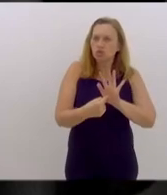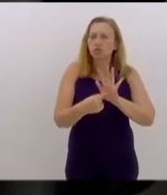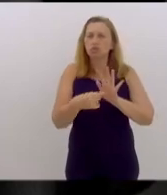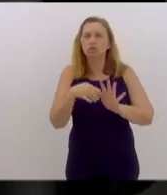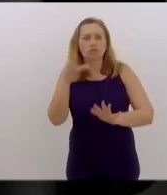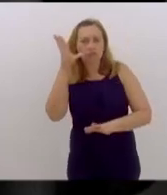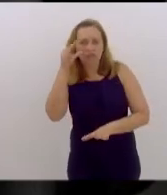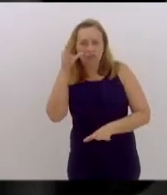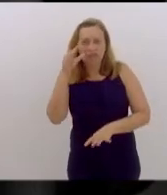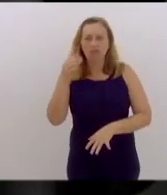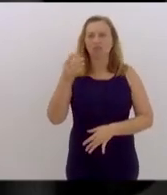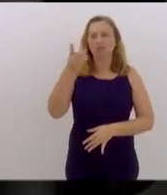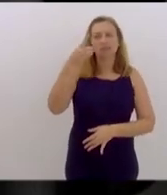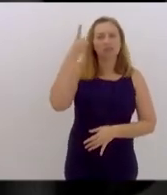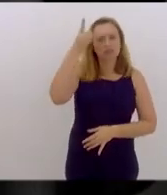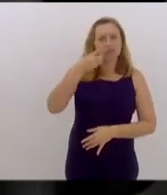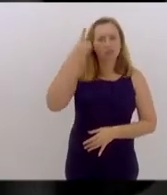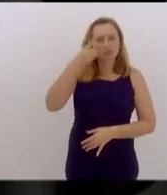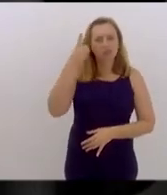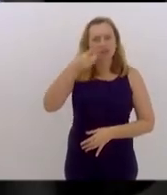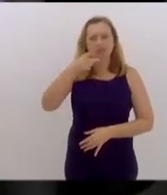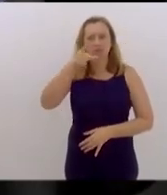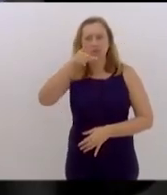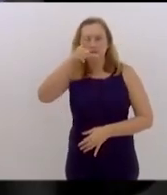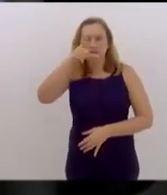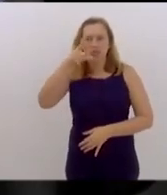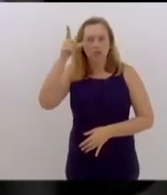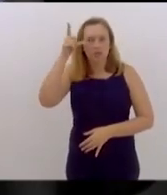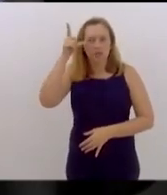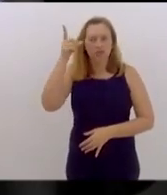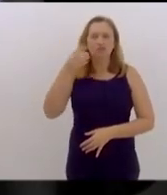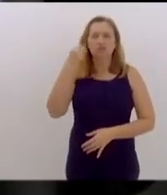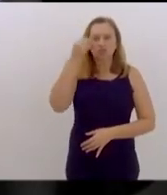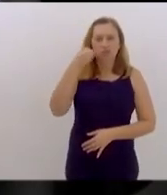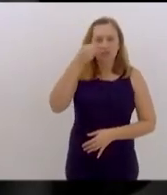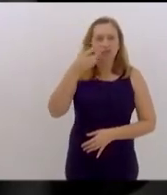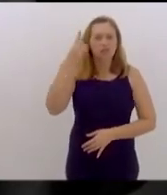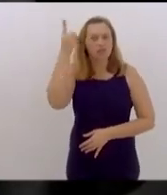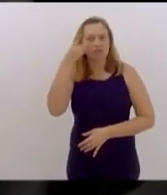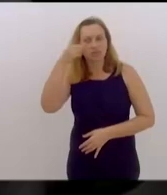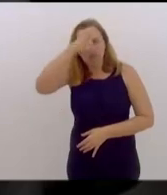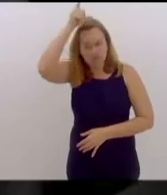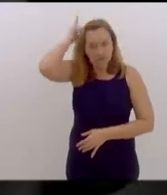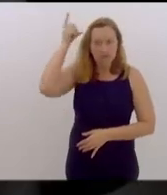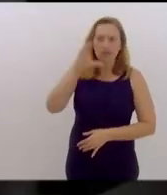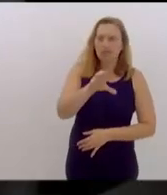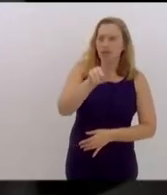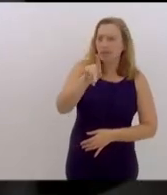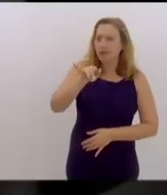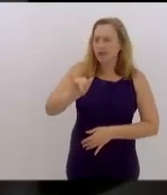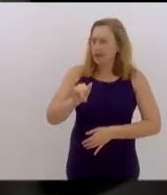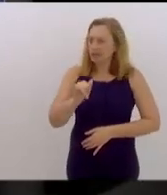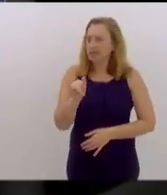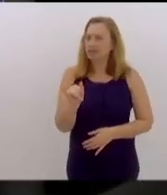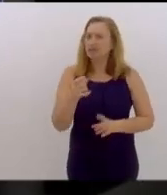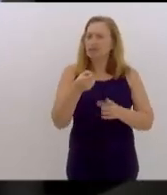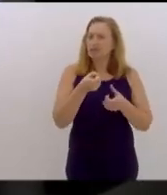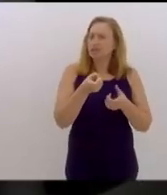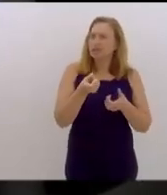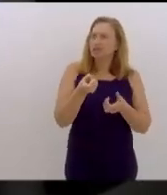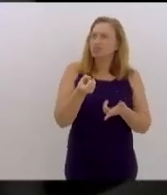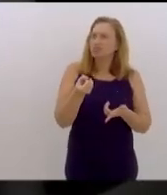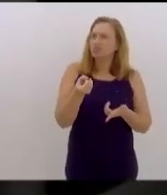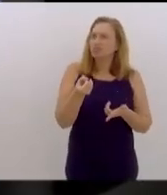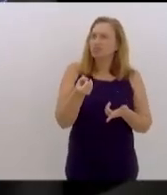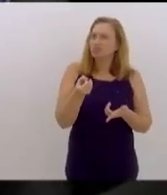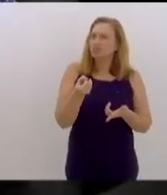muito interessante deputada Lucinha eu tive uma experiência com Deputado Luiz Paulo que foi a CPI da dívida da